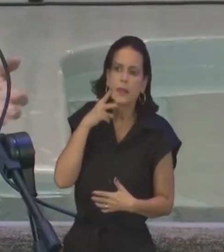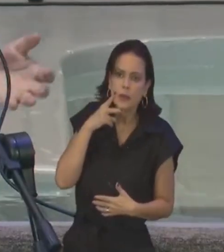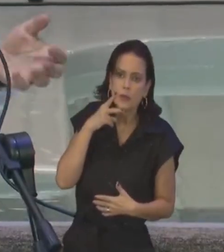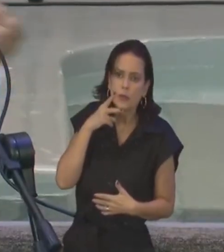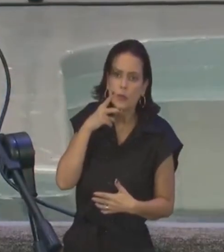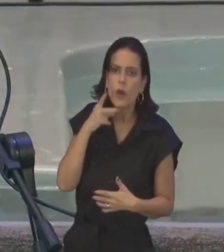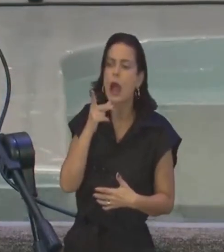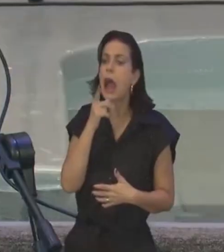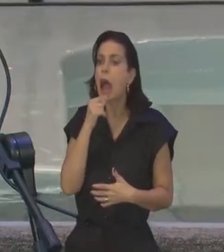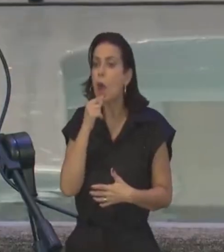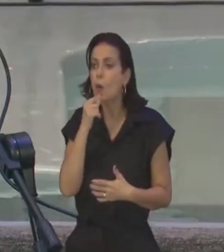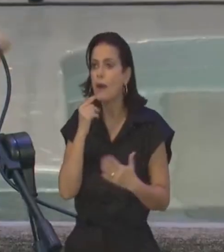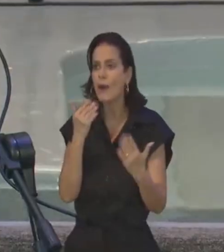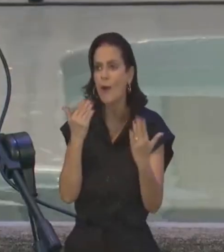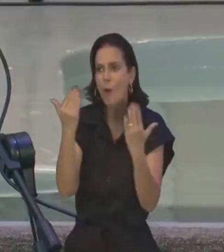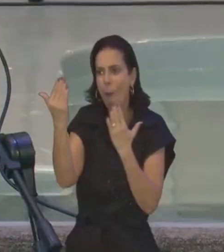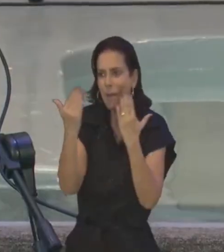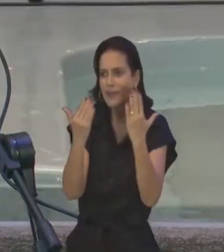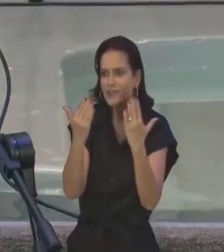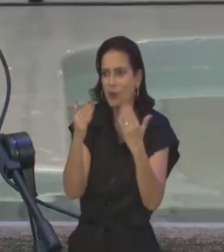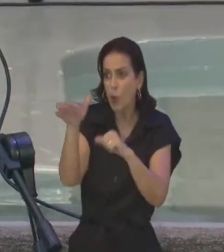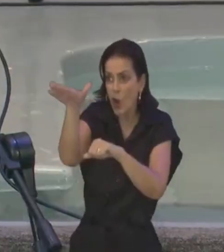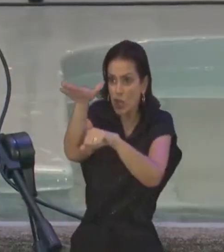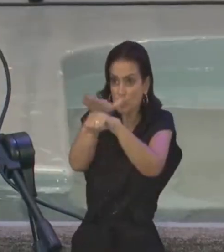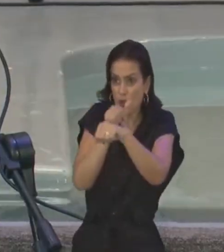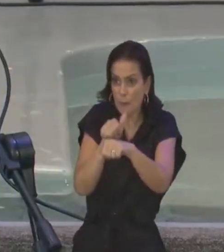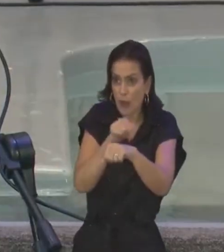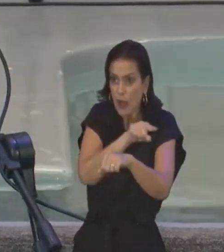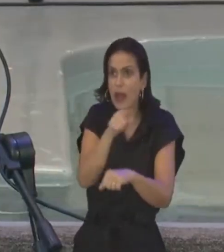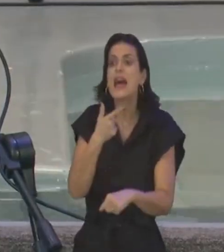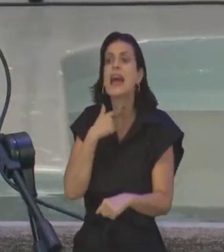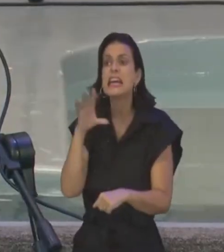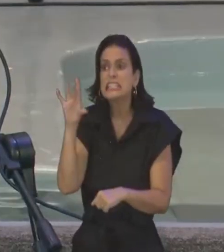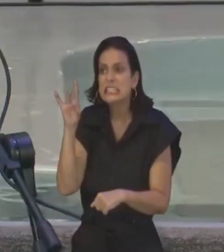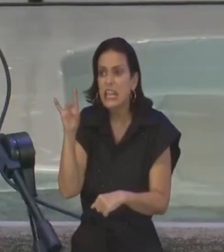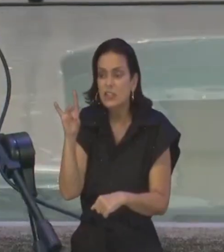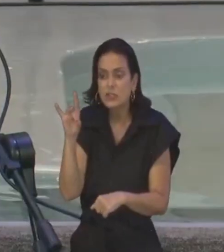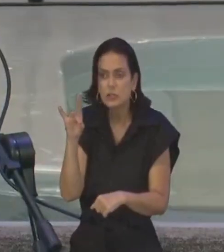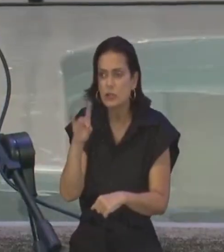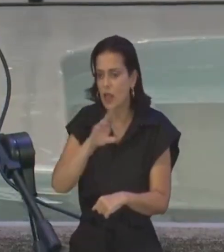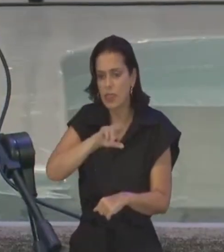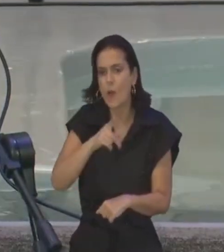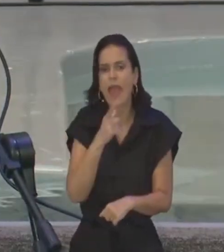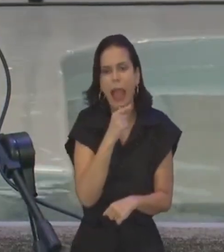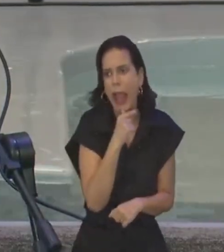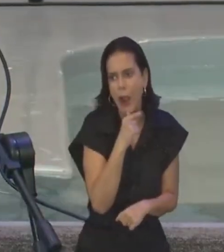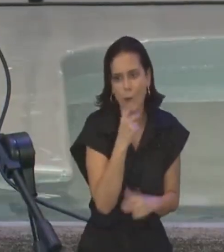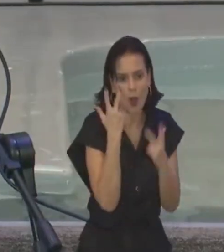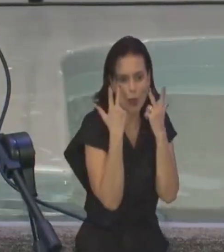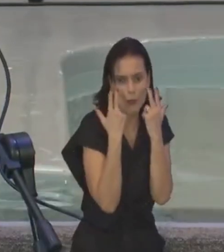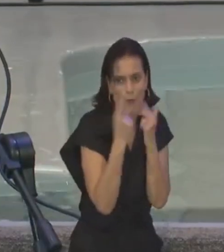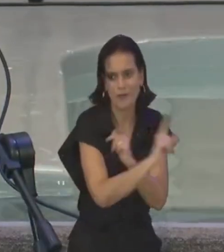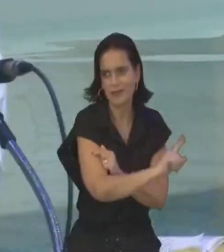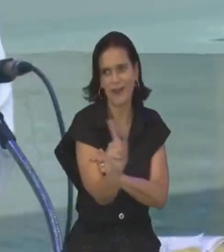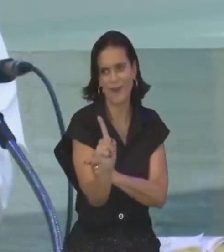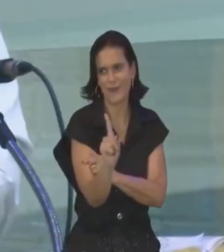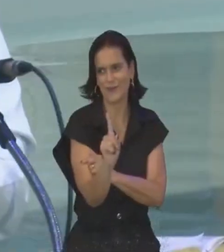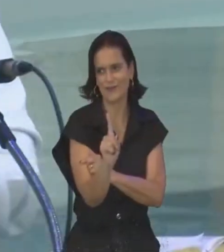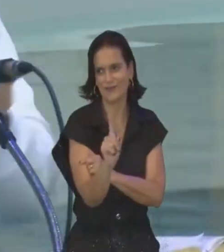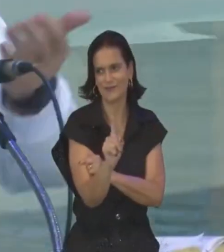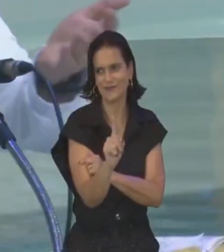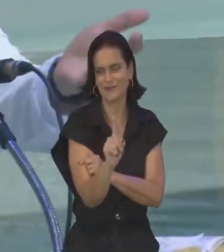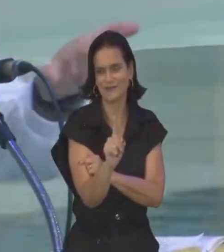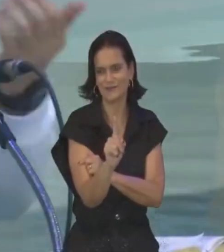utilizando água, para convidar o povo, para chamar o povo. Vocês que têm sede, não da sede da água que vocês, como por exemplo esta que eu